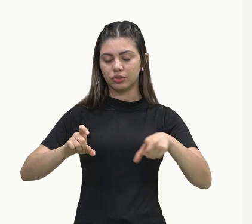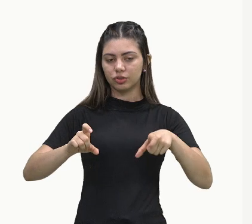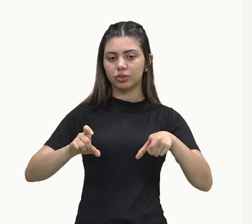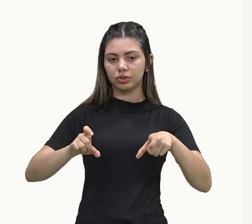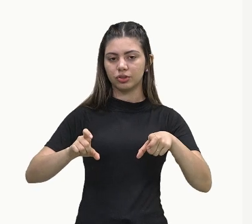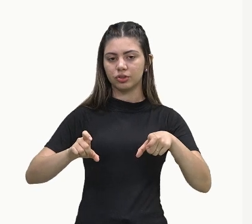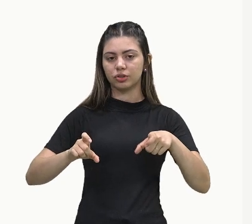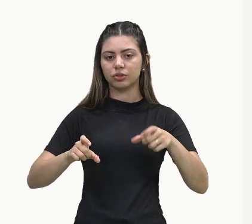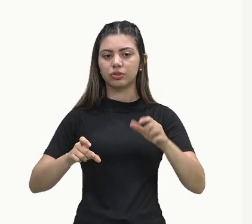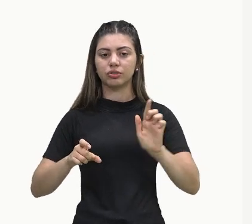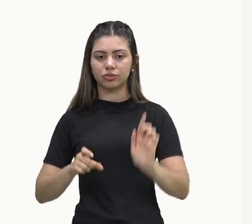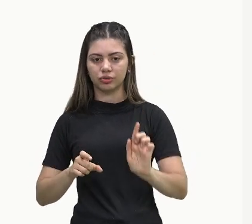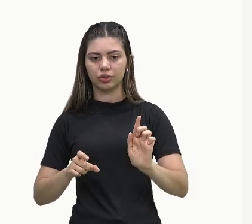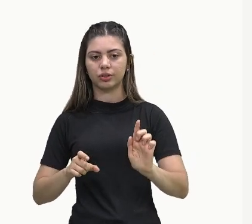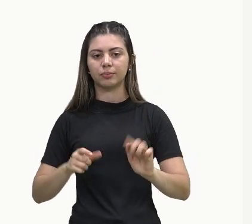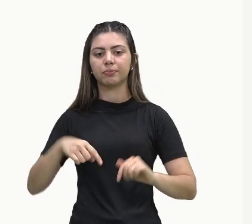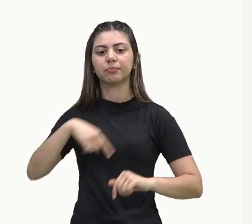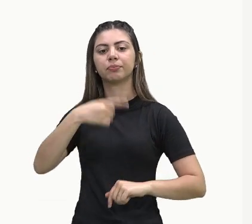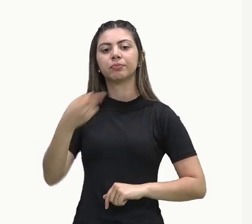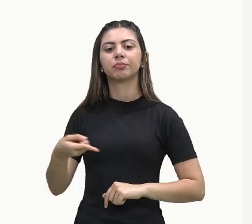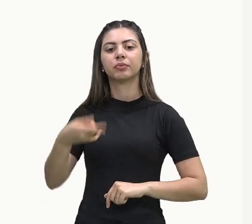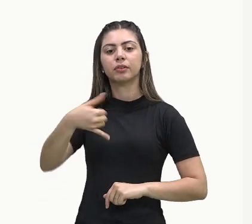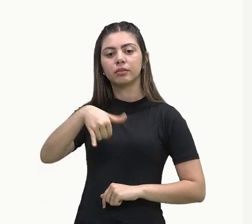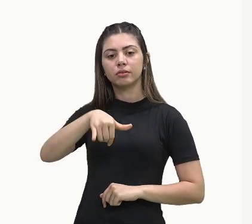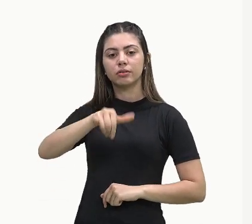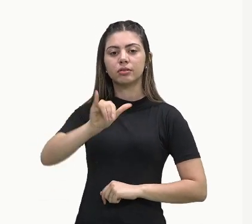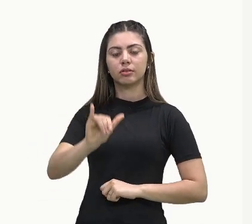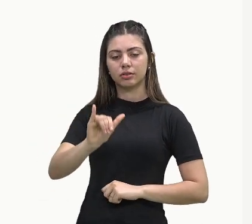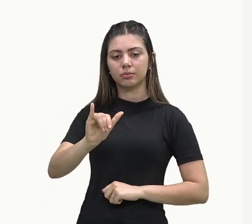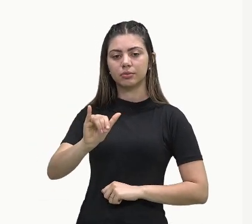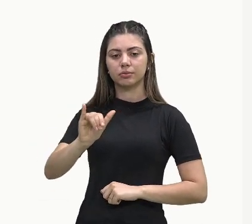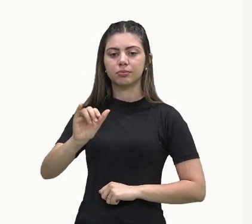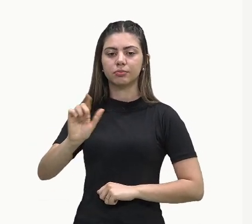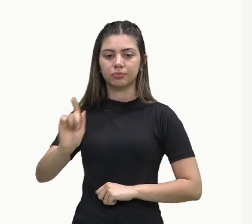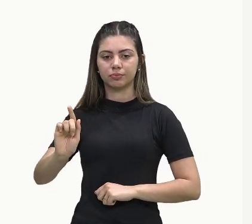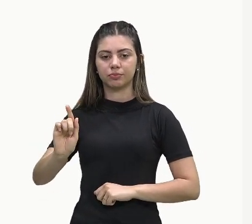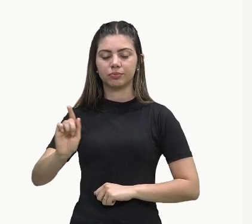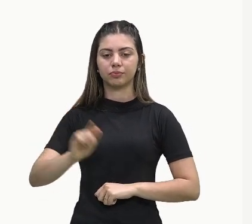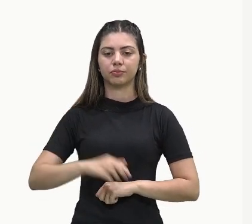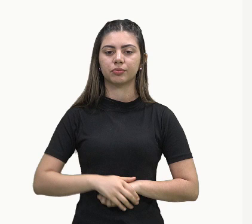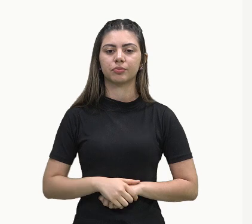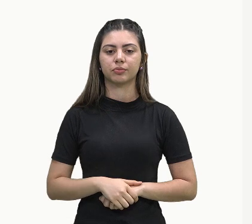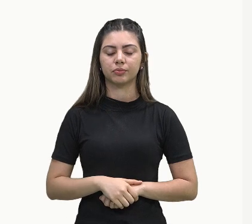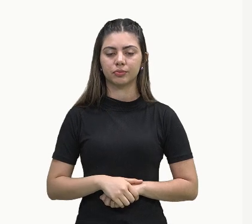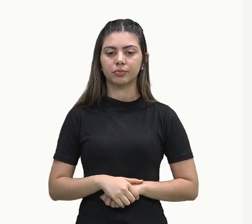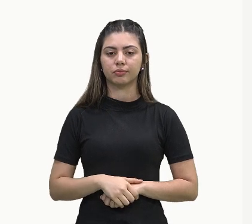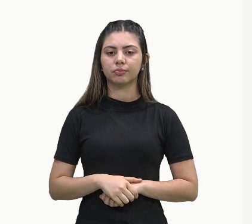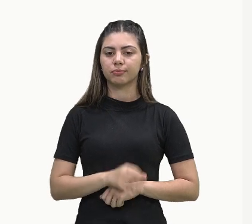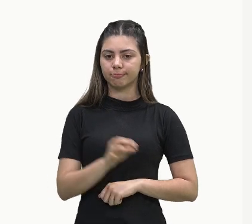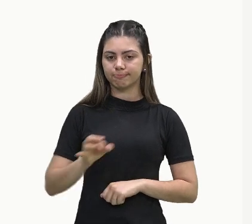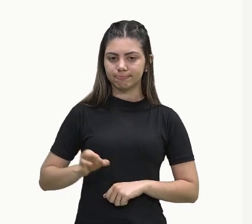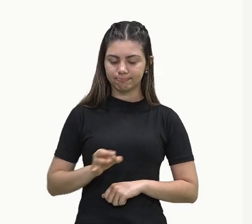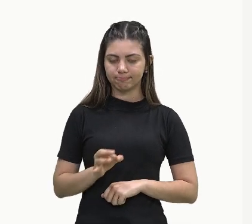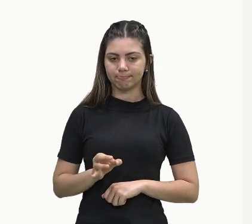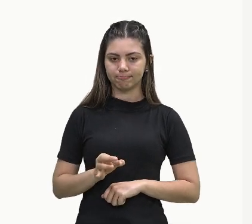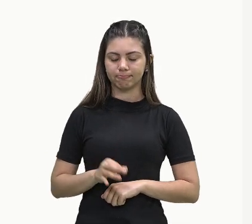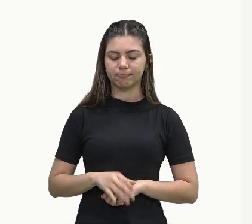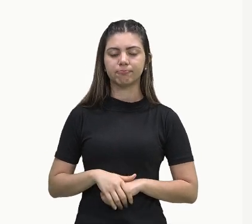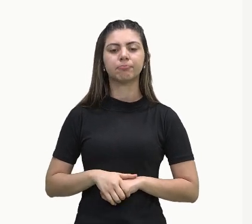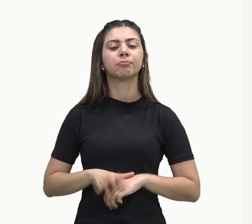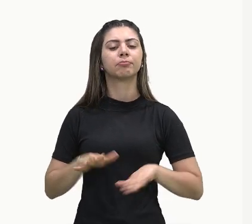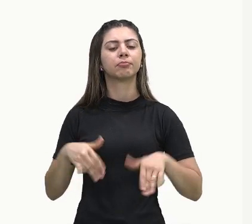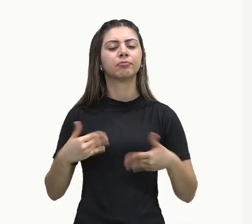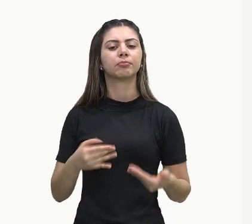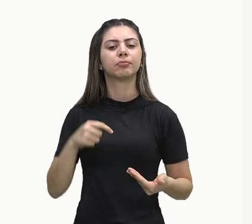XG e uma ordenada que nós vamos chamar de yg então quando nós